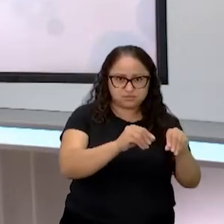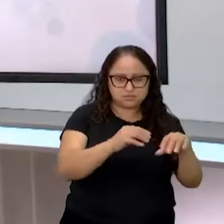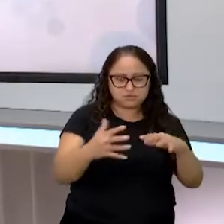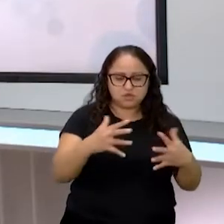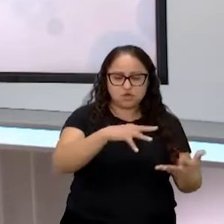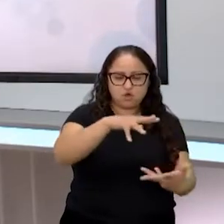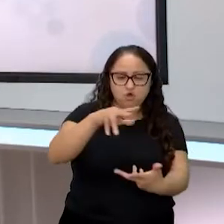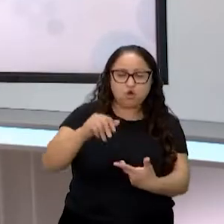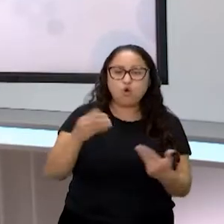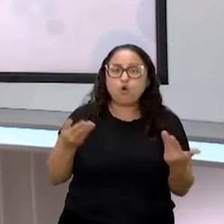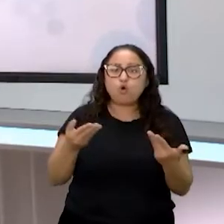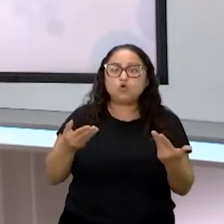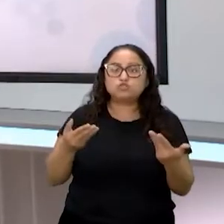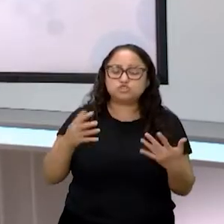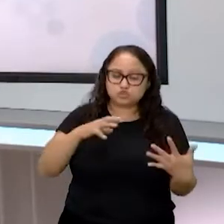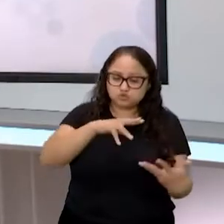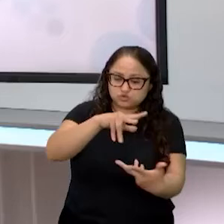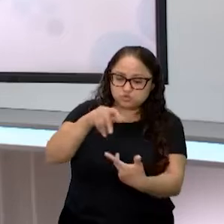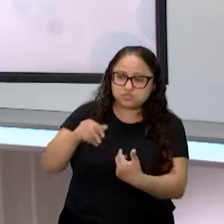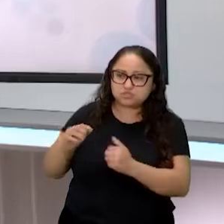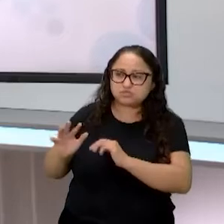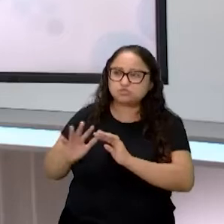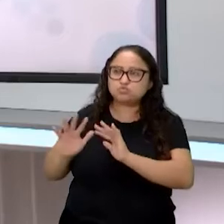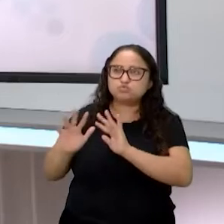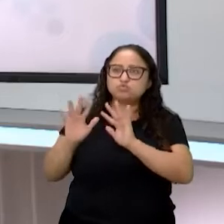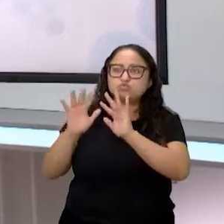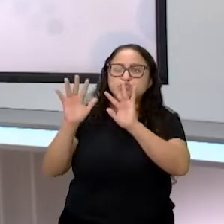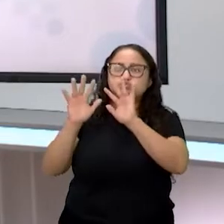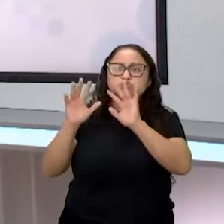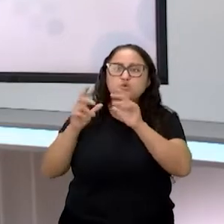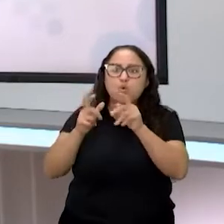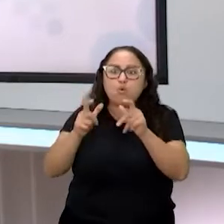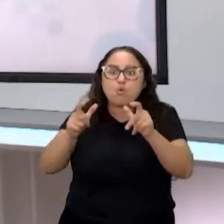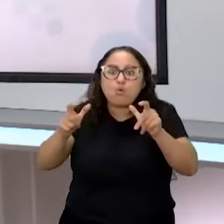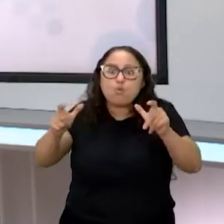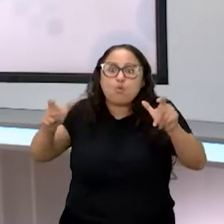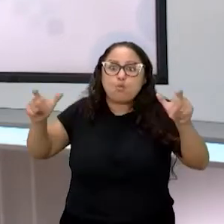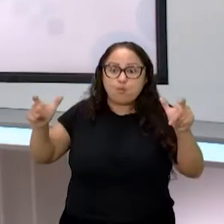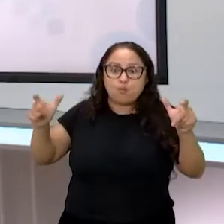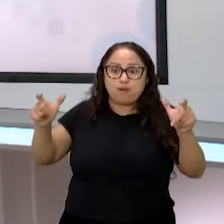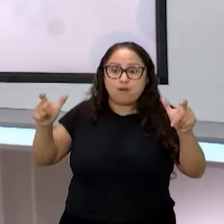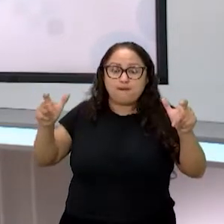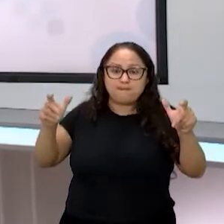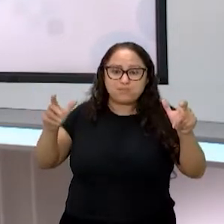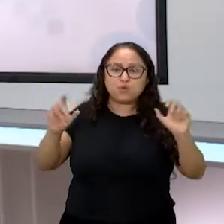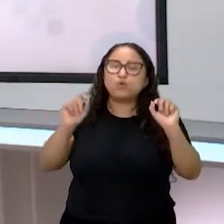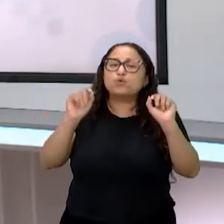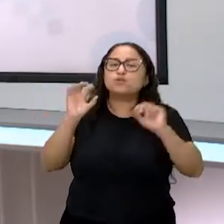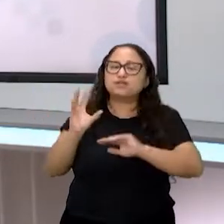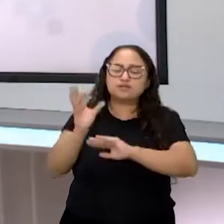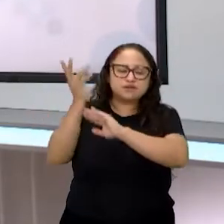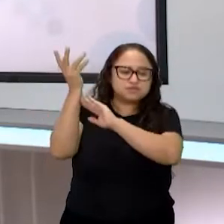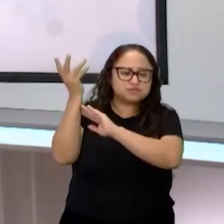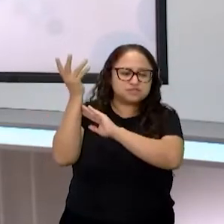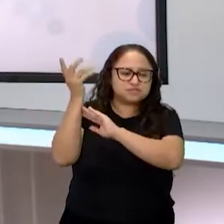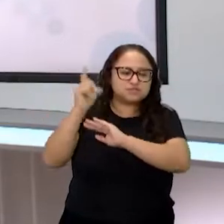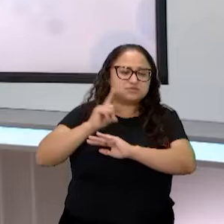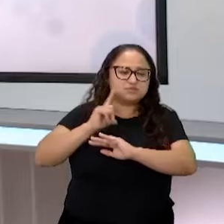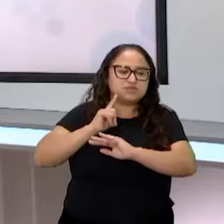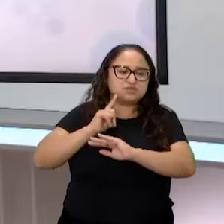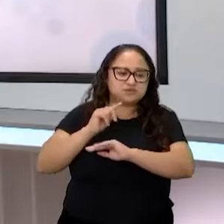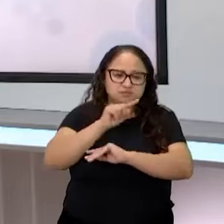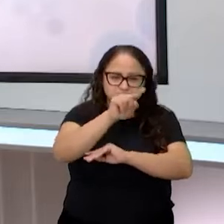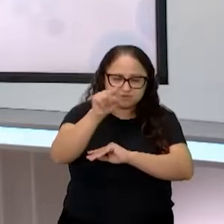vamos falar dos planetas gasosos, os planetas gigantes, né? No caso. Então, o que acontece? Só para dar uma relembradinha para